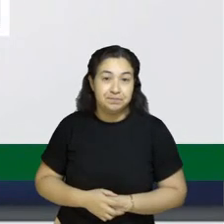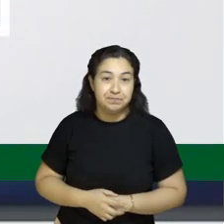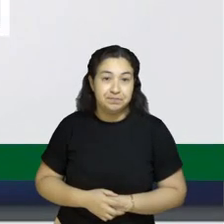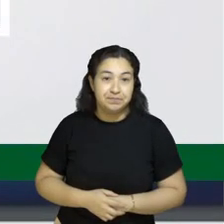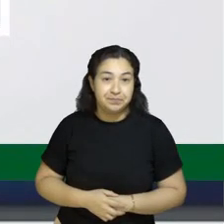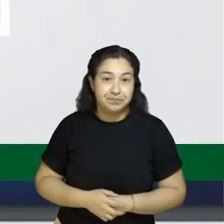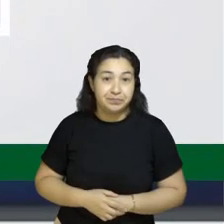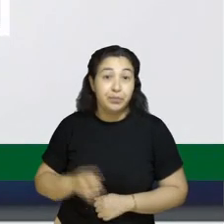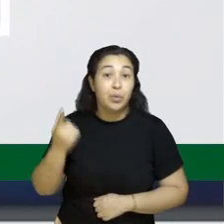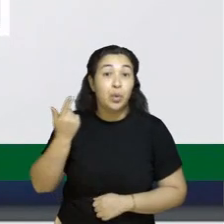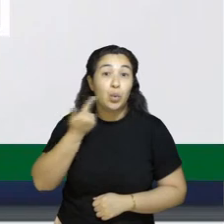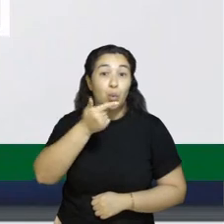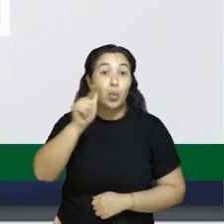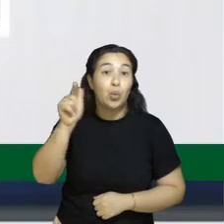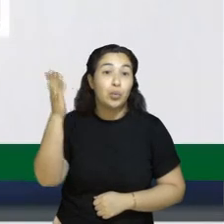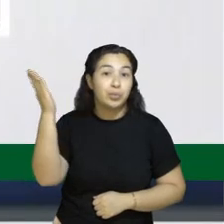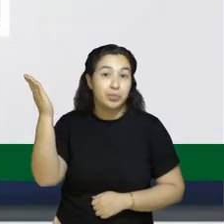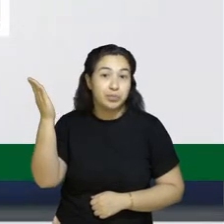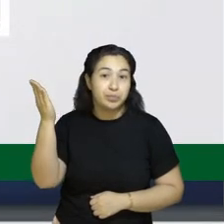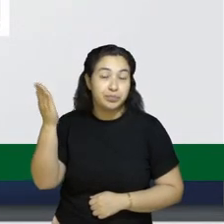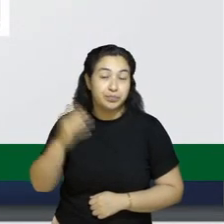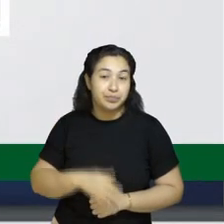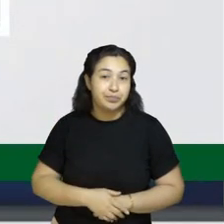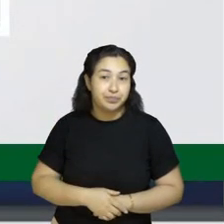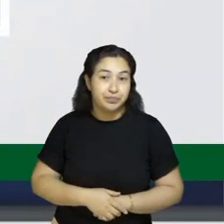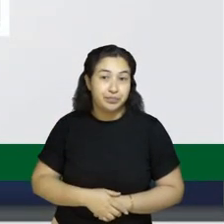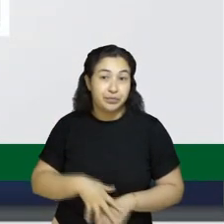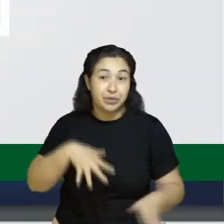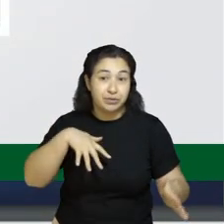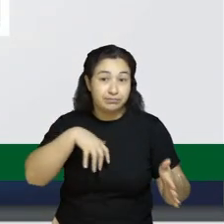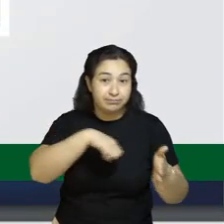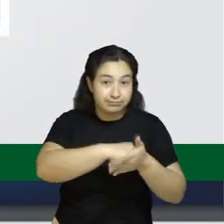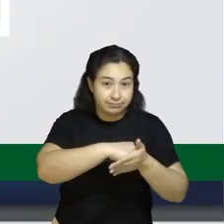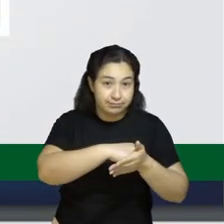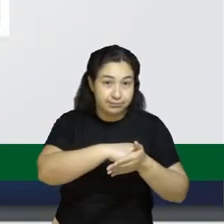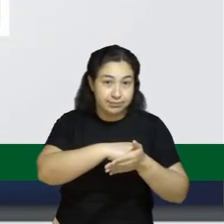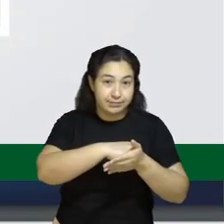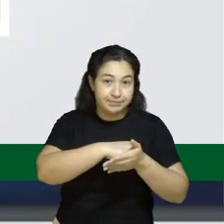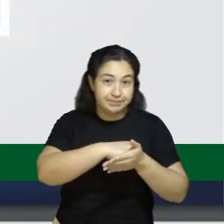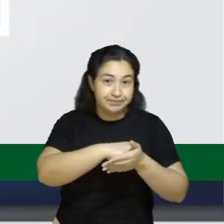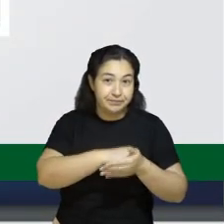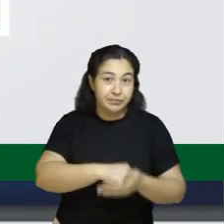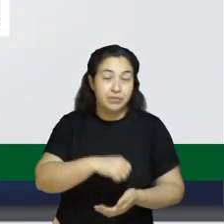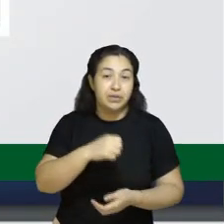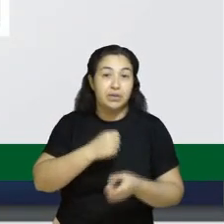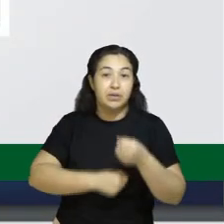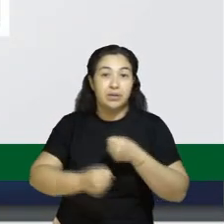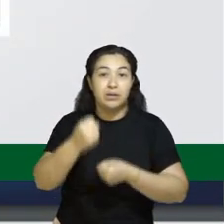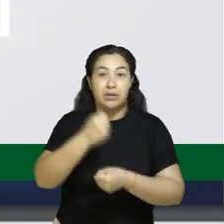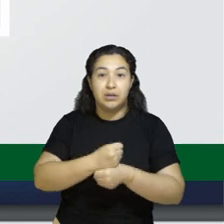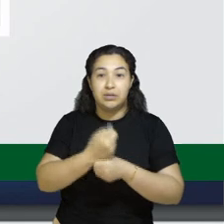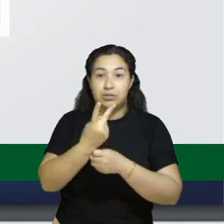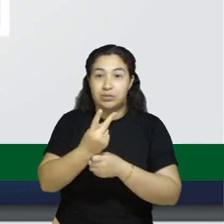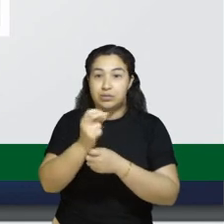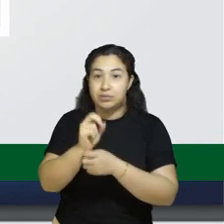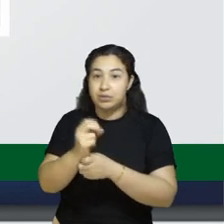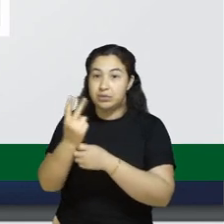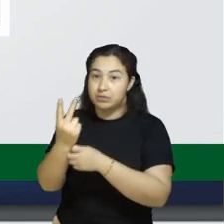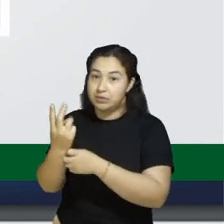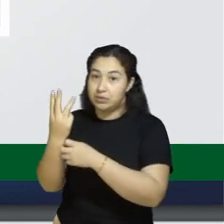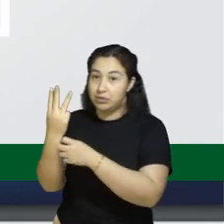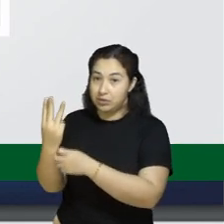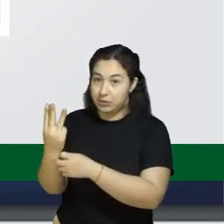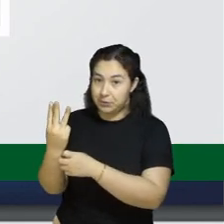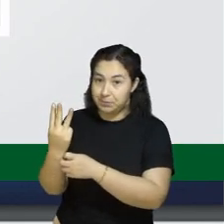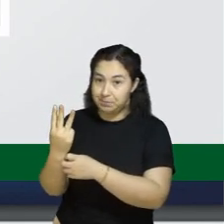temos um outro indicador que diz respeito ao índice de acidentes. Então é o seguinte, no ano de 2023,